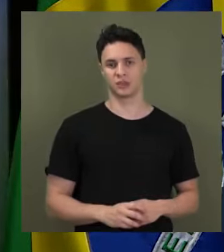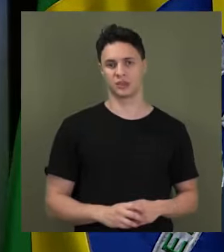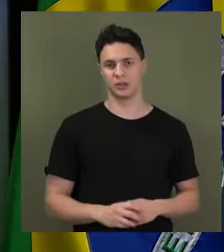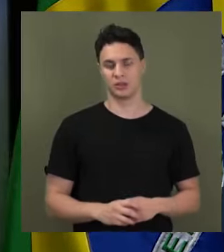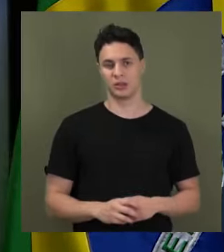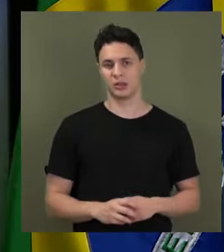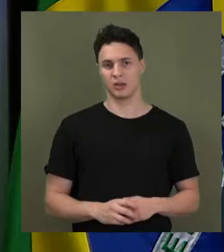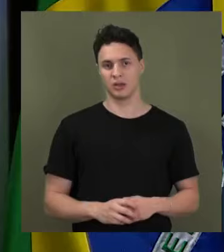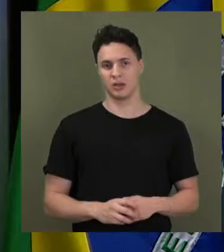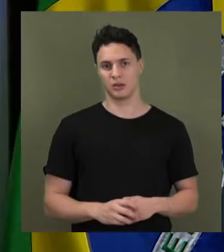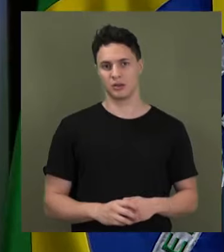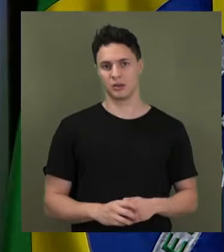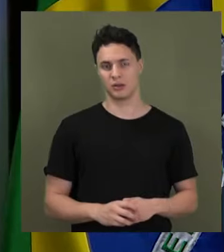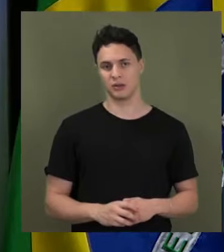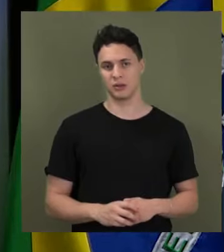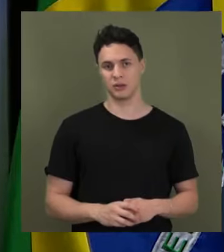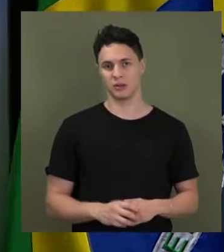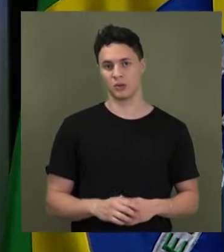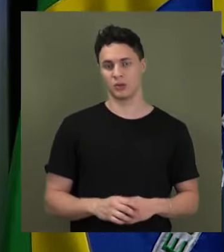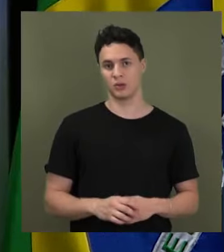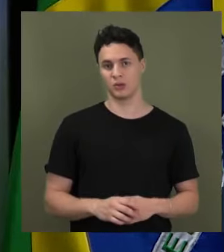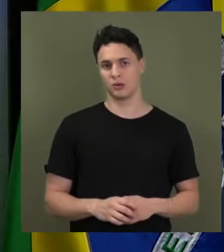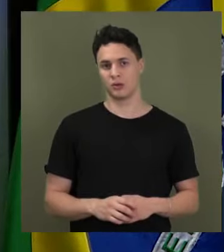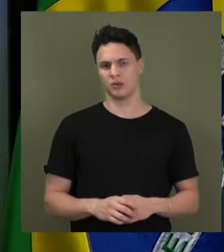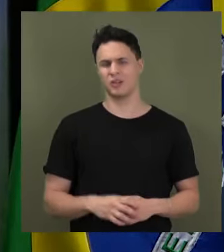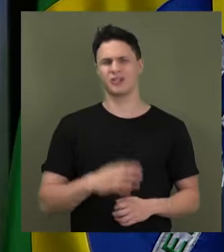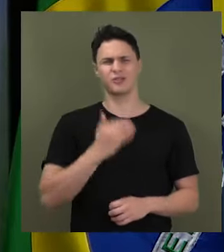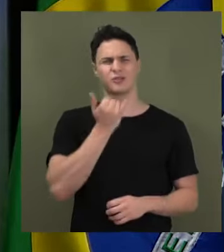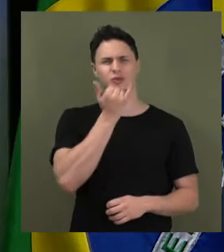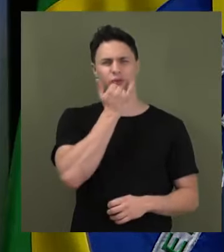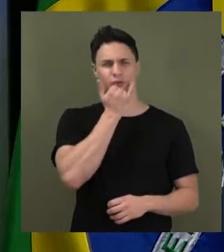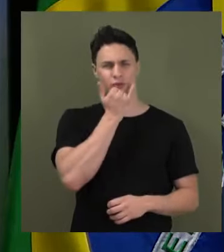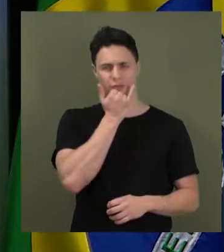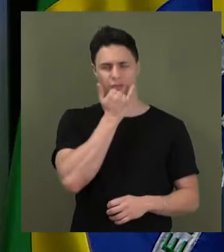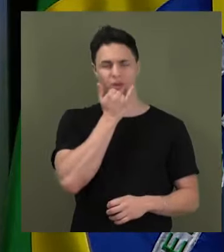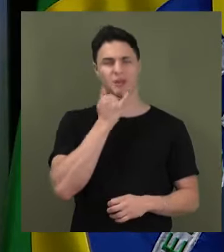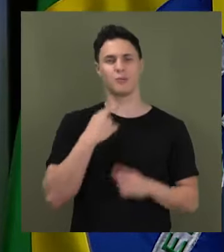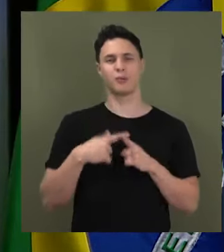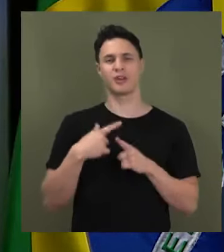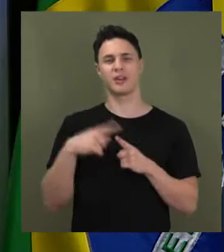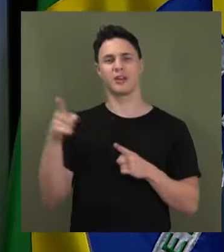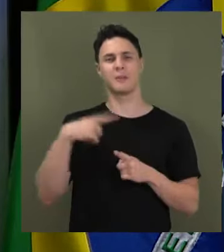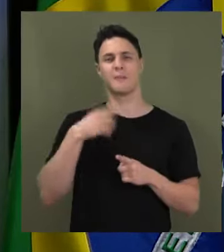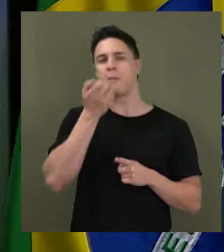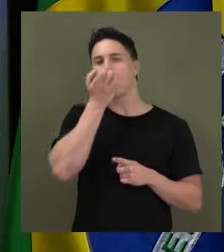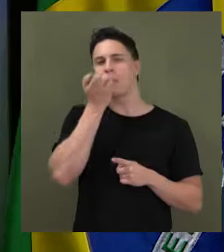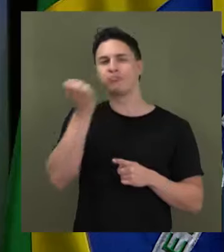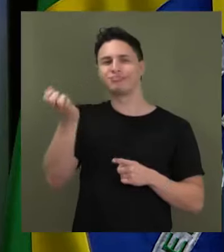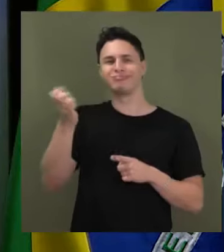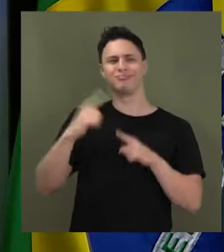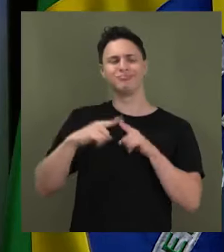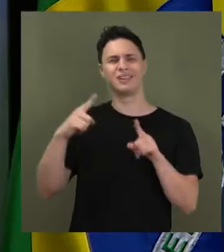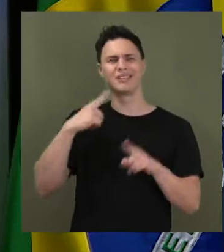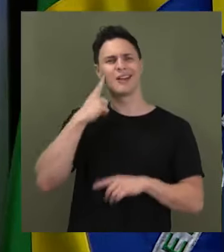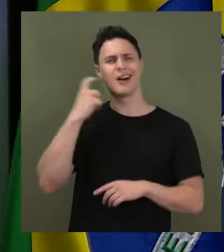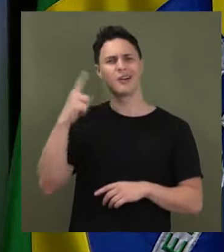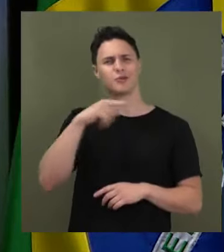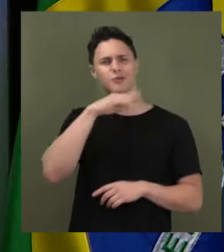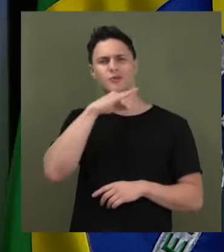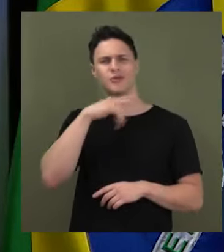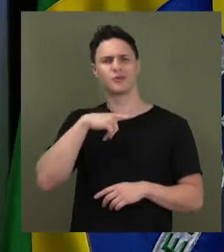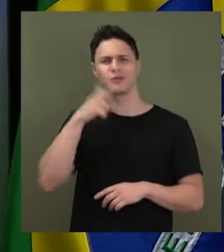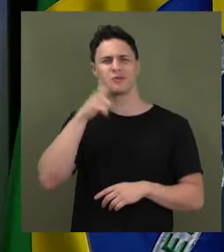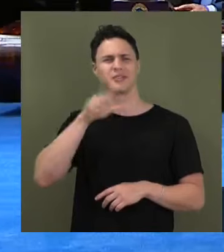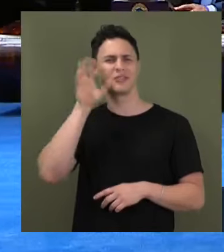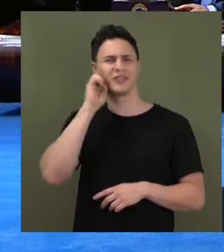uma palestra fumando um cigarro, numa época que se fumava diferentemente do que se fuma hoje. E a palestra era sobre a efetividade das